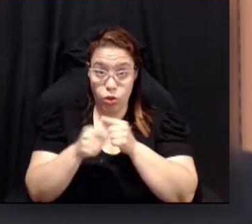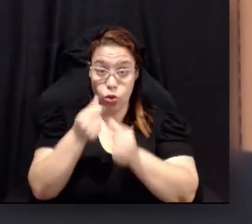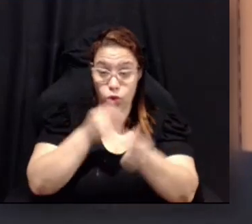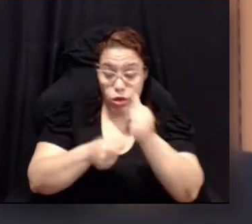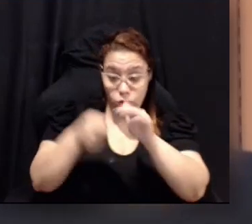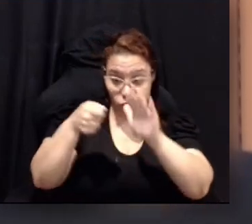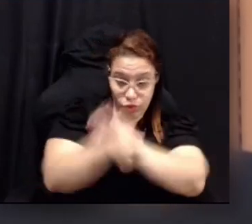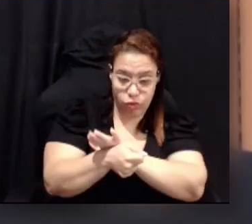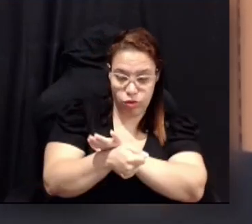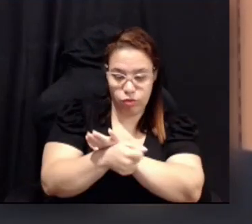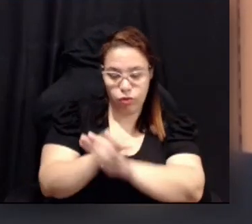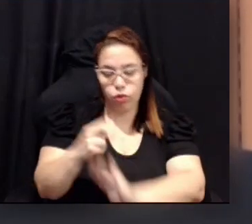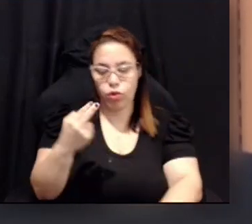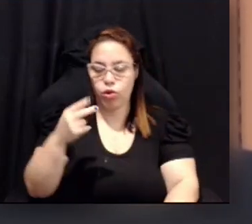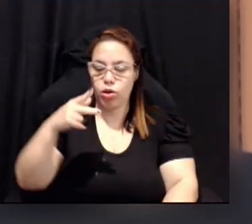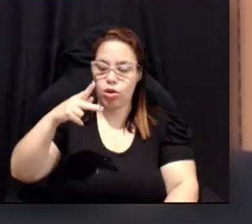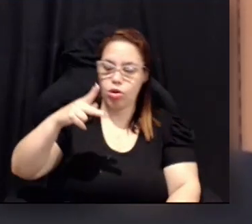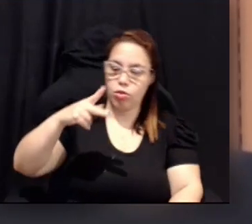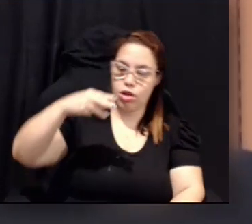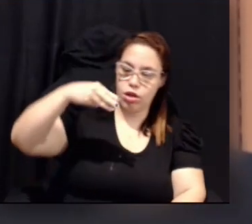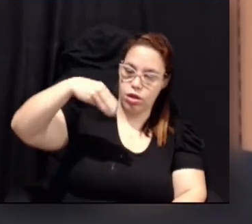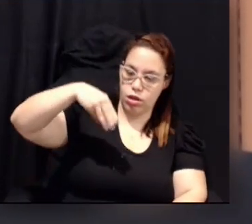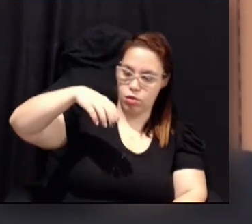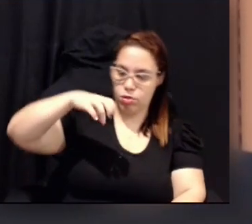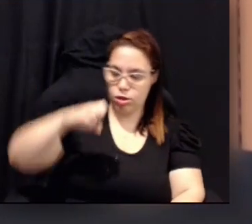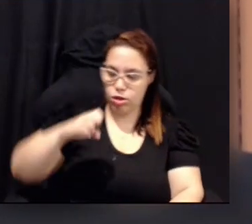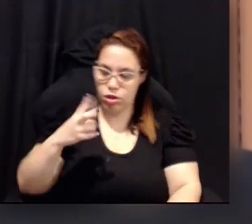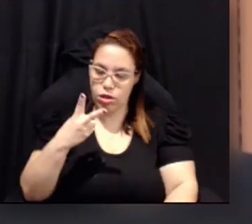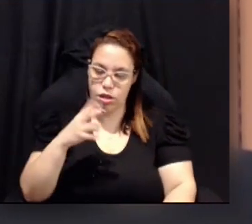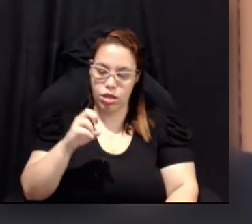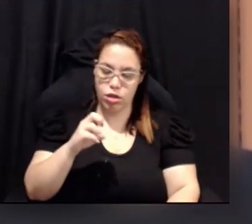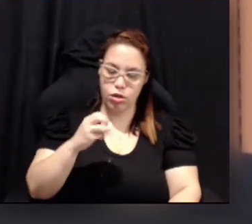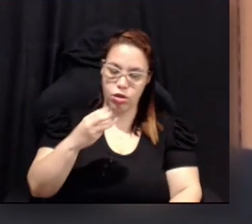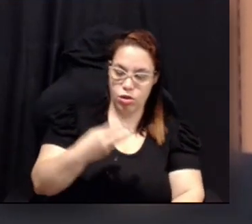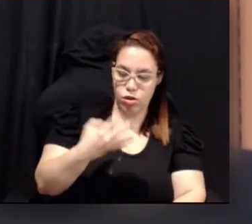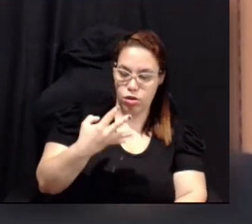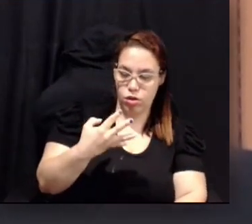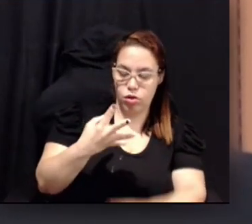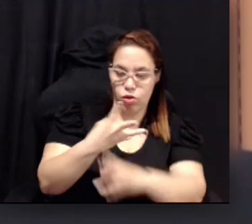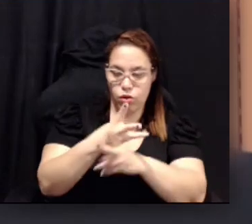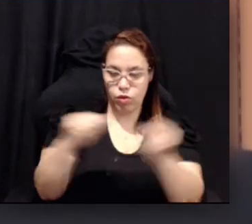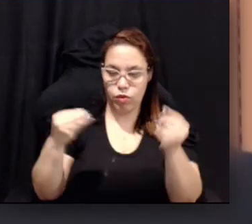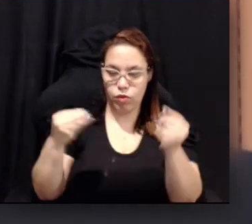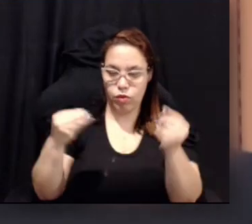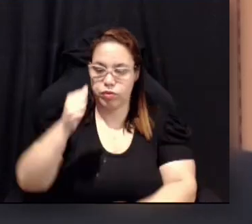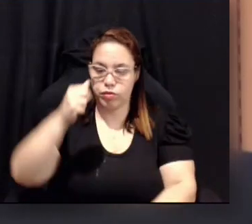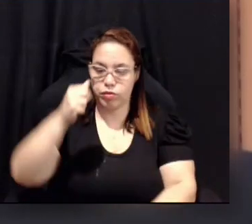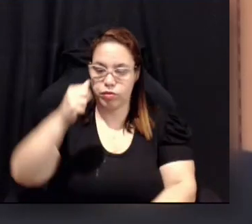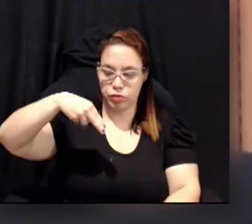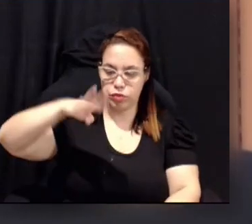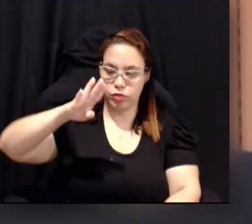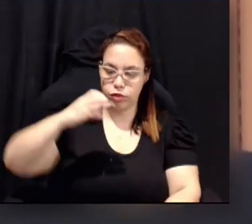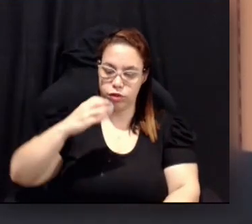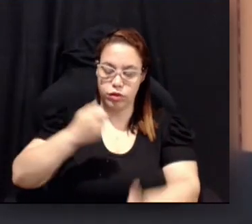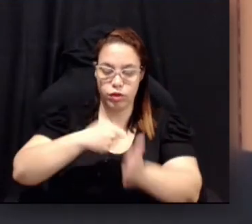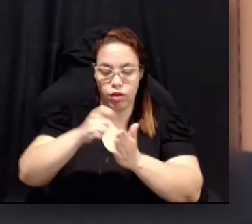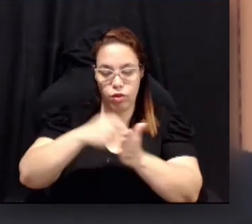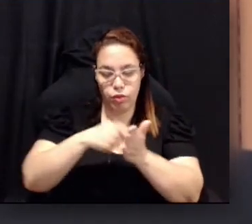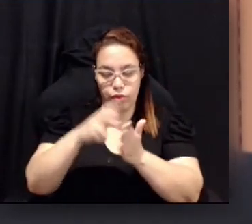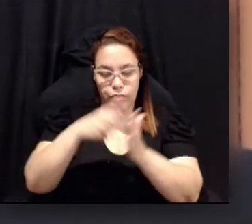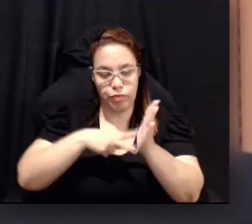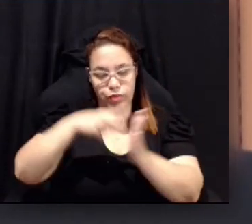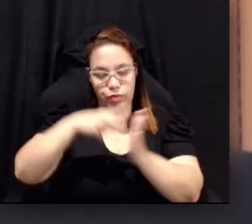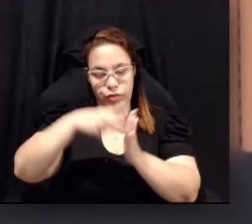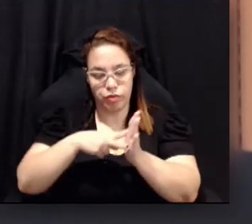no PNE para 2044, nós vamos ter a meta de erradicar o analfabetismo, universalizar a educação básica, diminuir